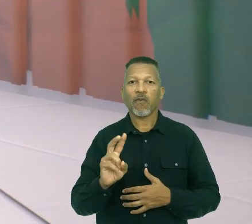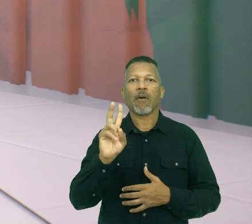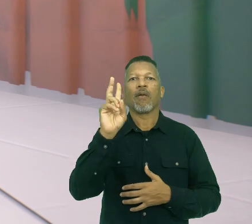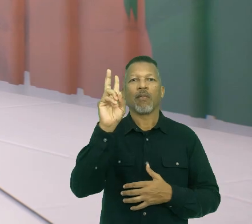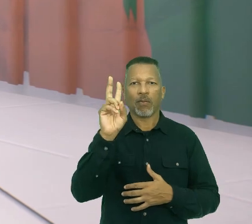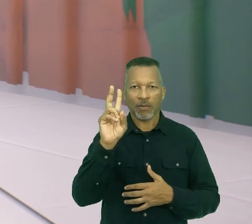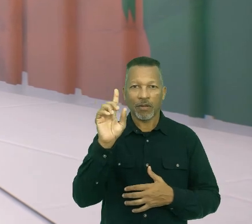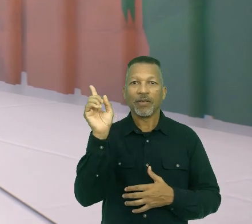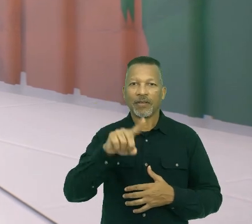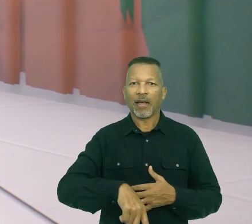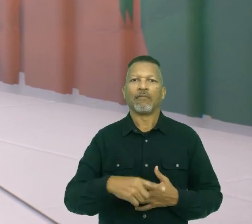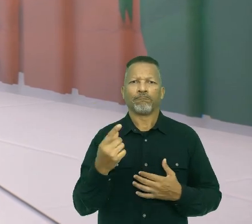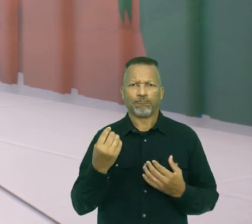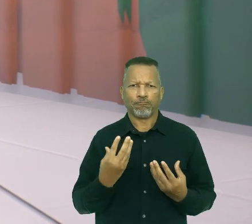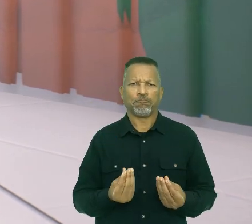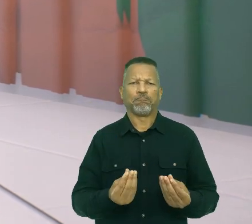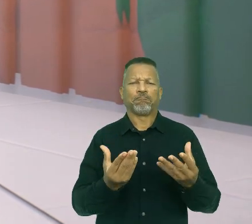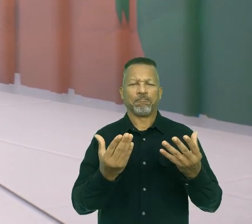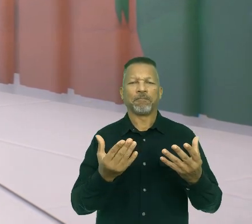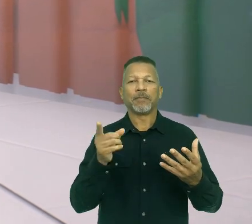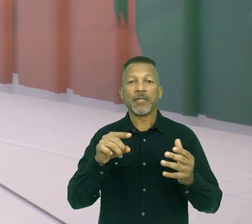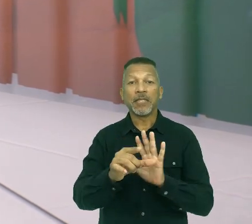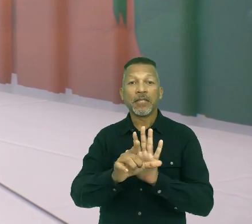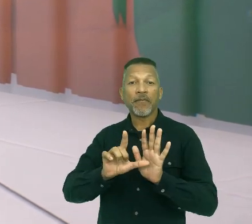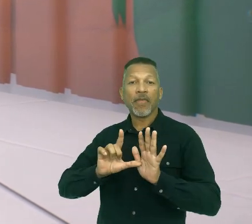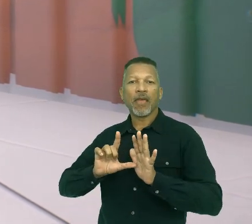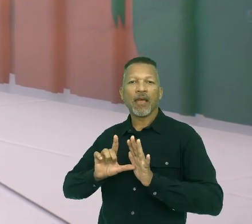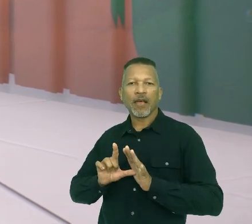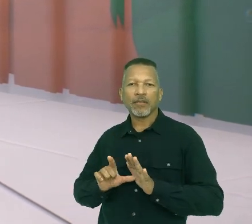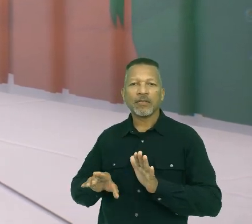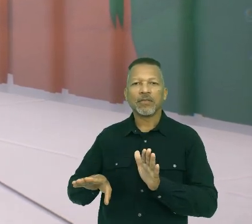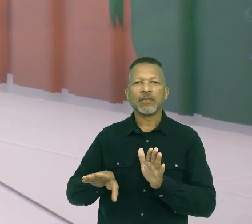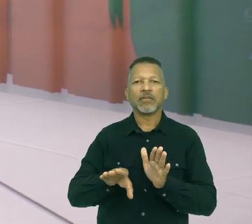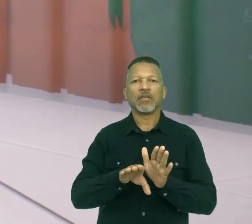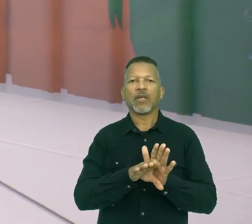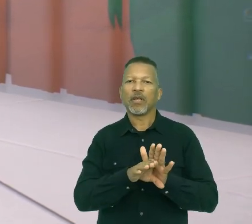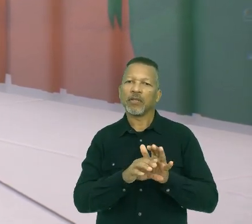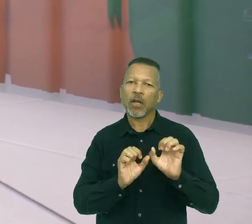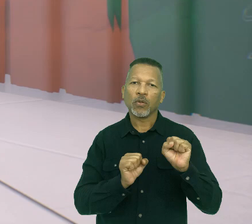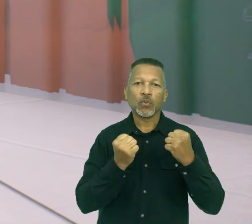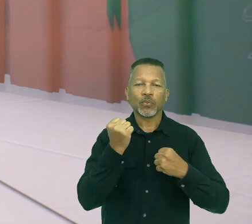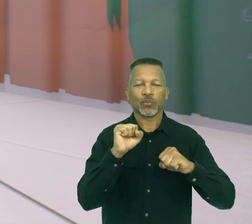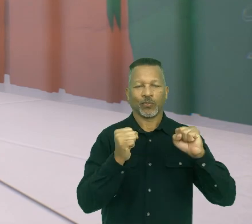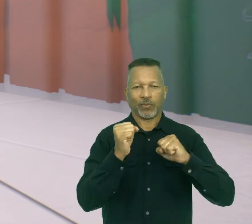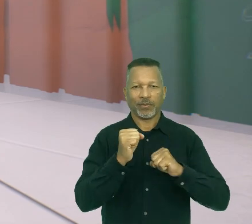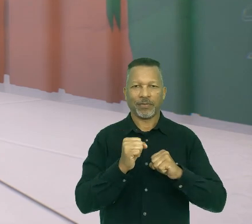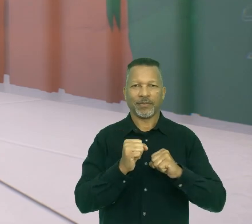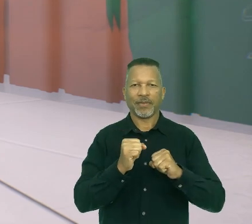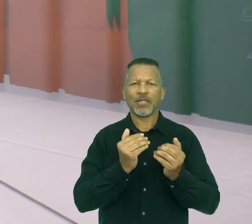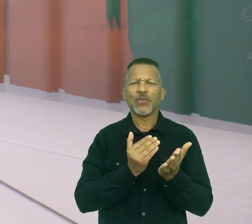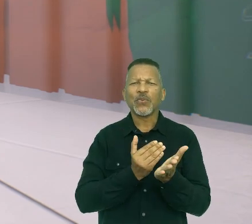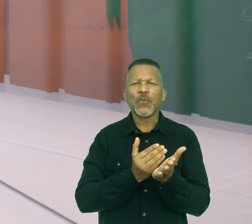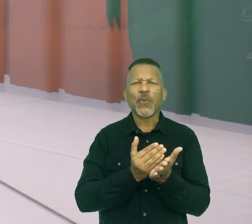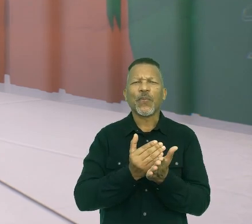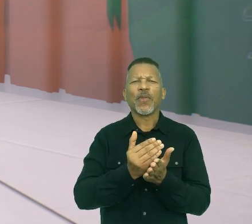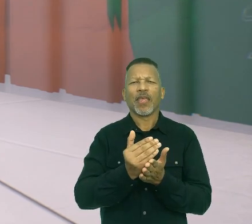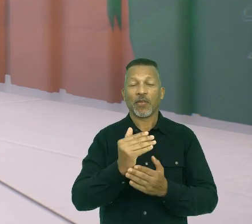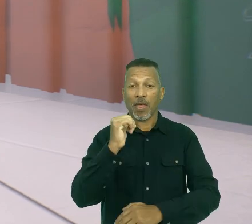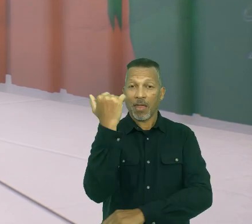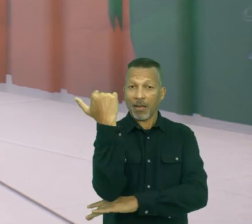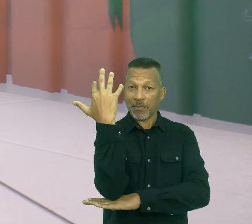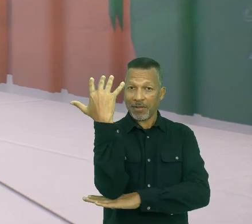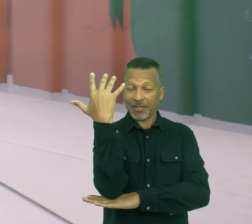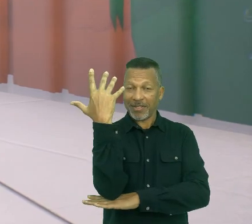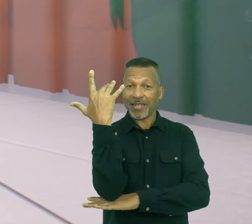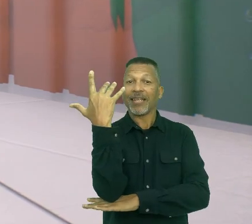pulsa intensamente, desde muito antes da chegada da força industrial. Desde os primórdios,